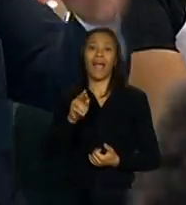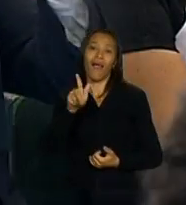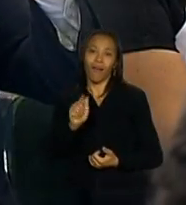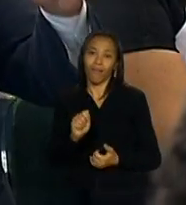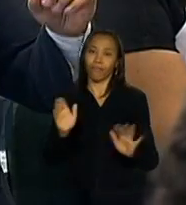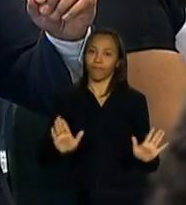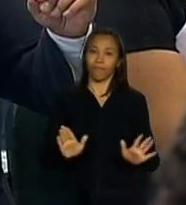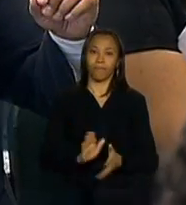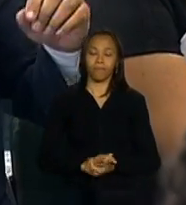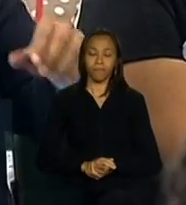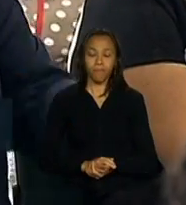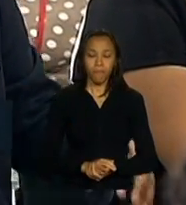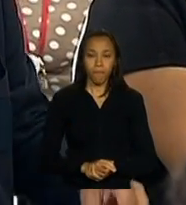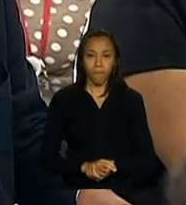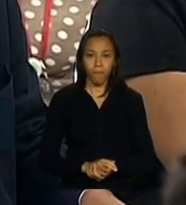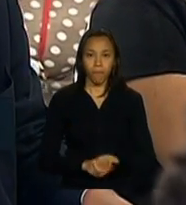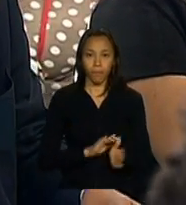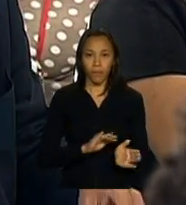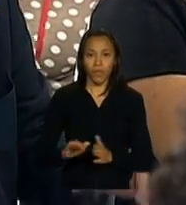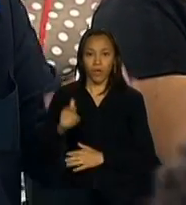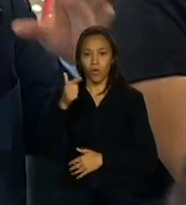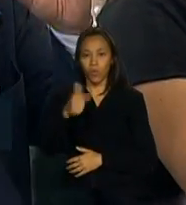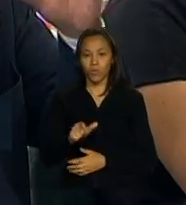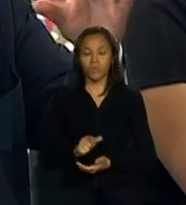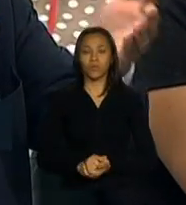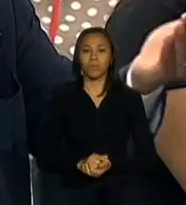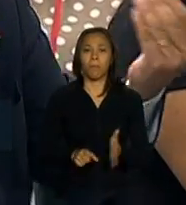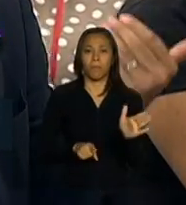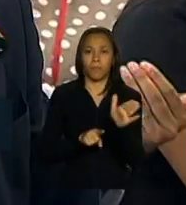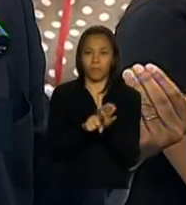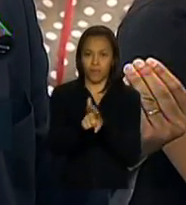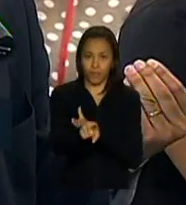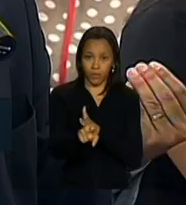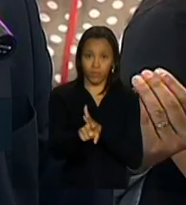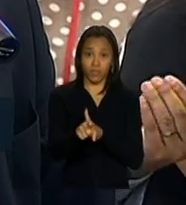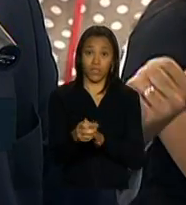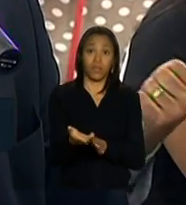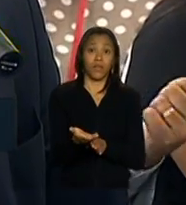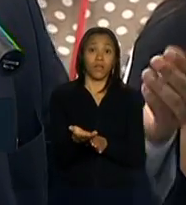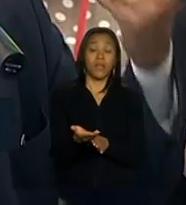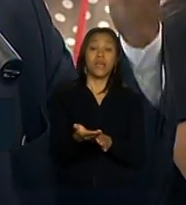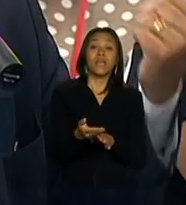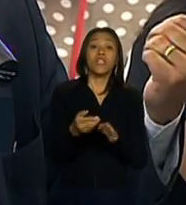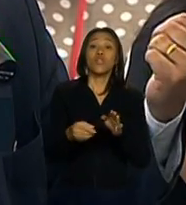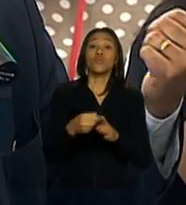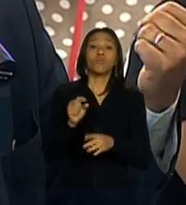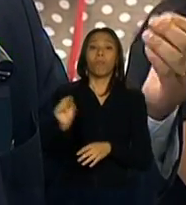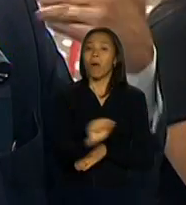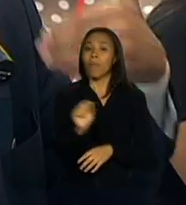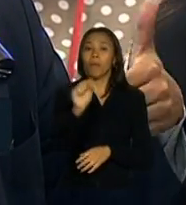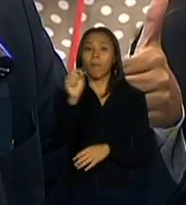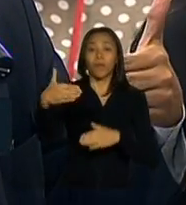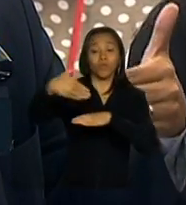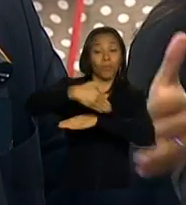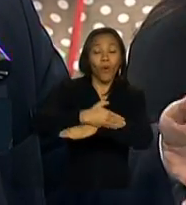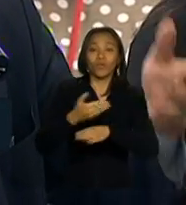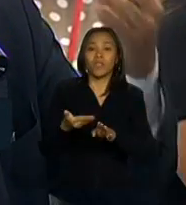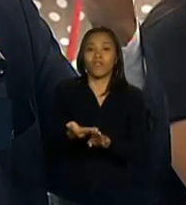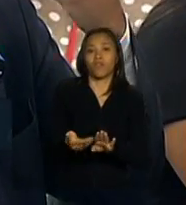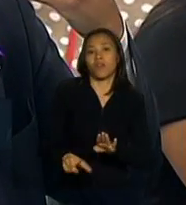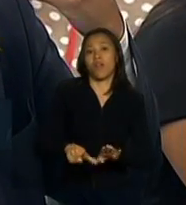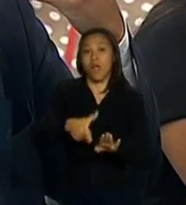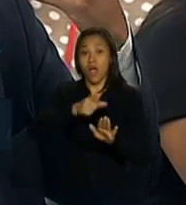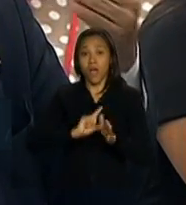Ministro, em relação aos portos anteriores à lei de 93, que não tiveram seus contratos